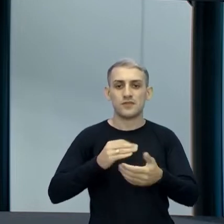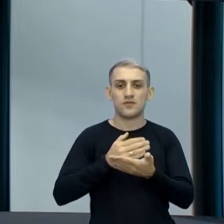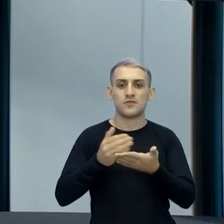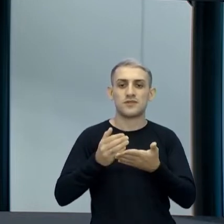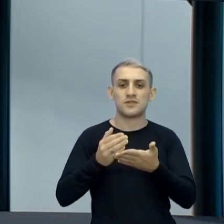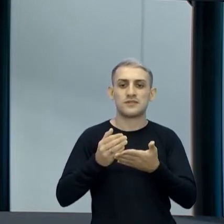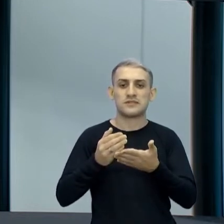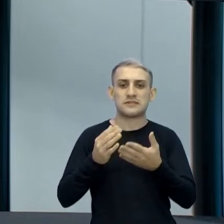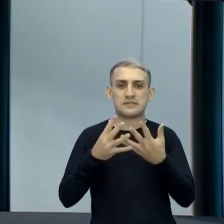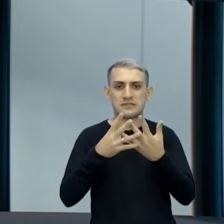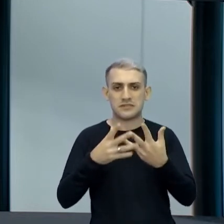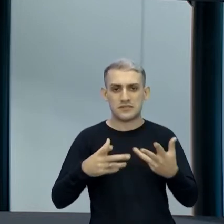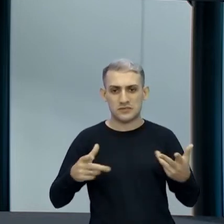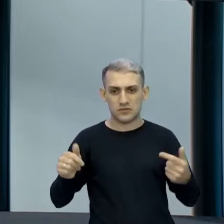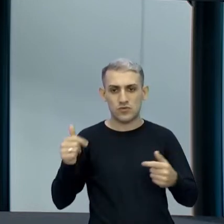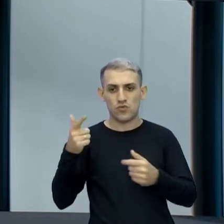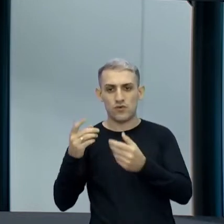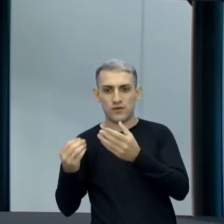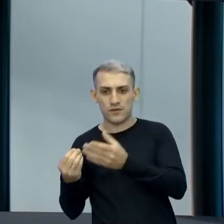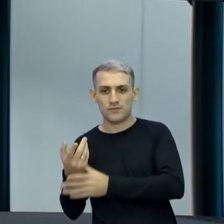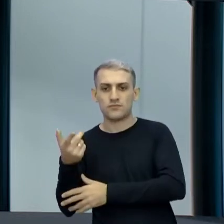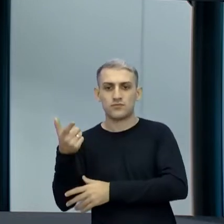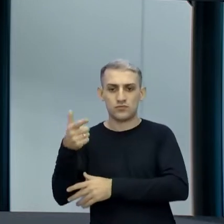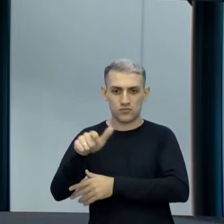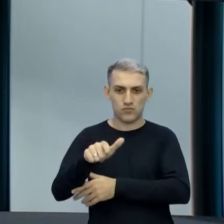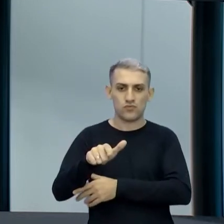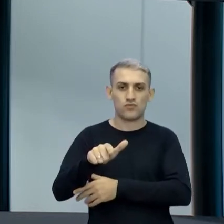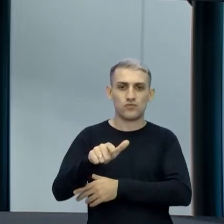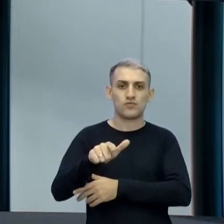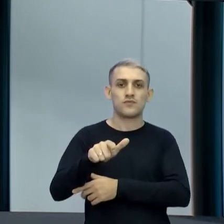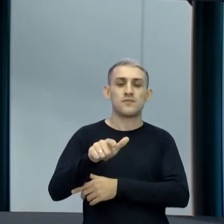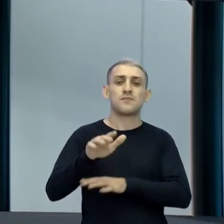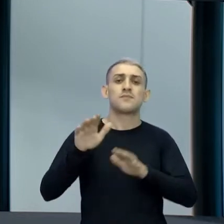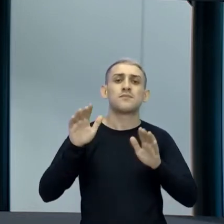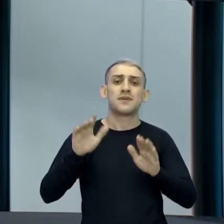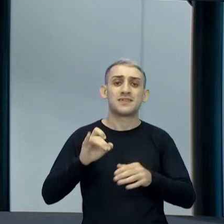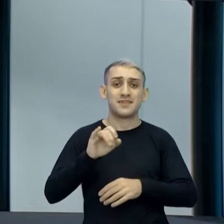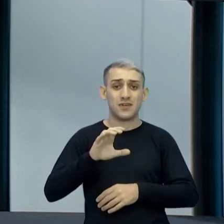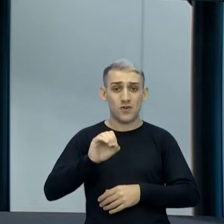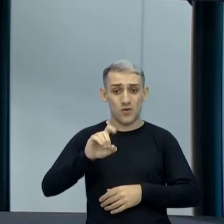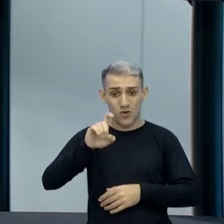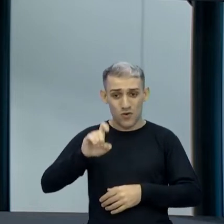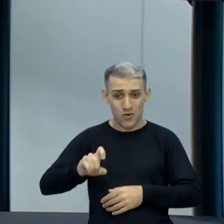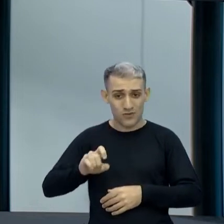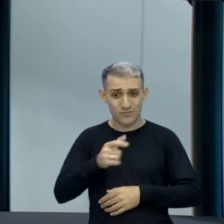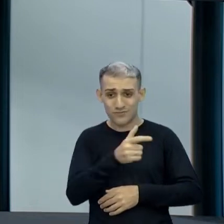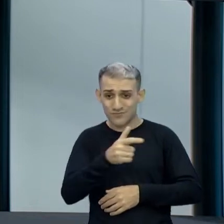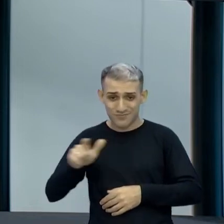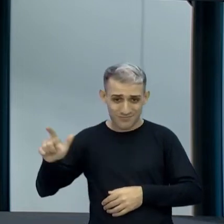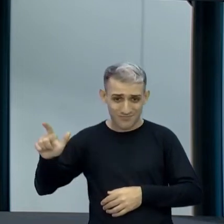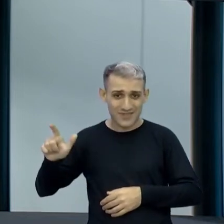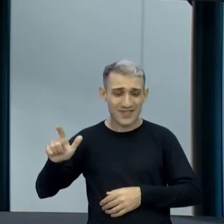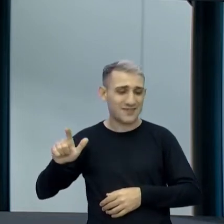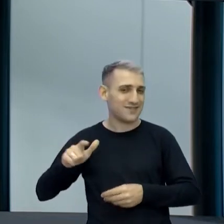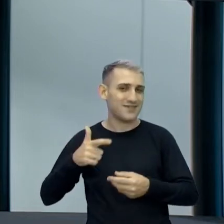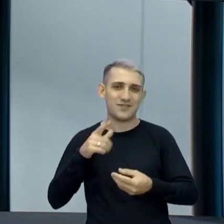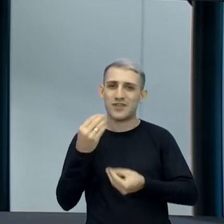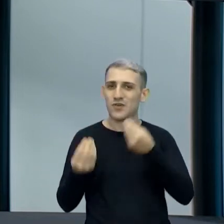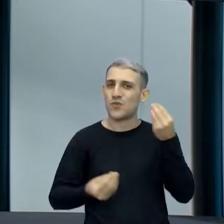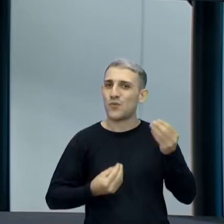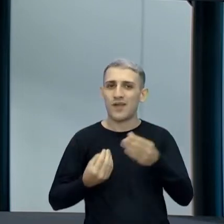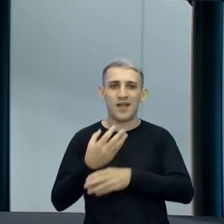morrendo, outra célula vai sendo formada. Mas sem oxigênio suficiente, você não consegue nem produzir